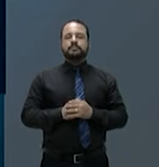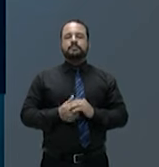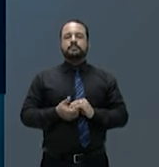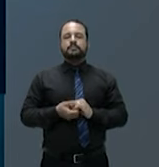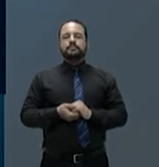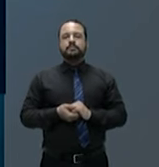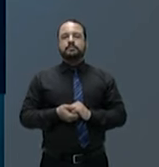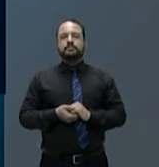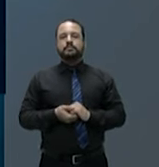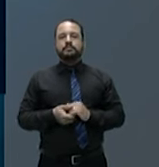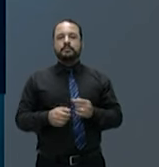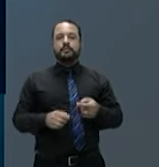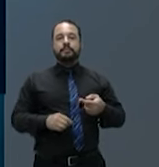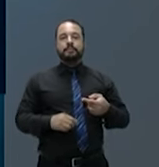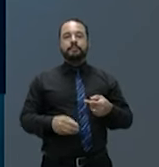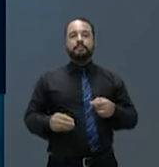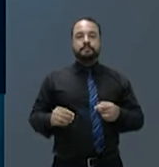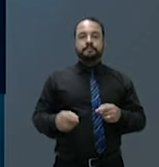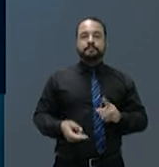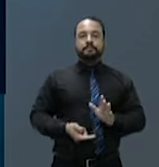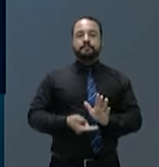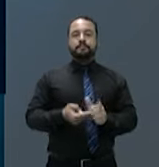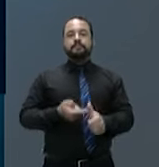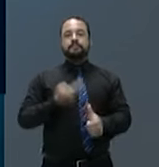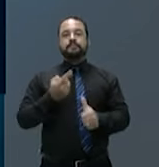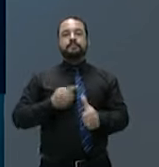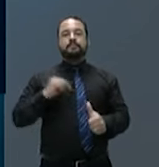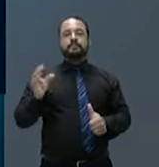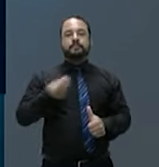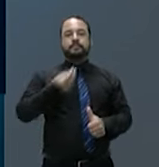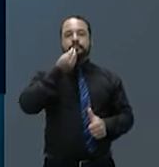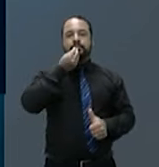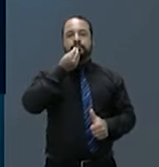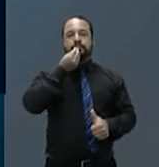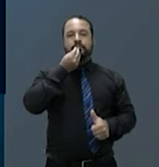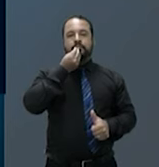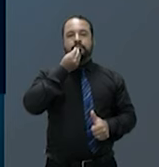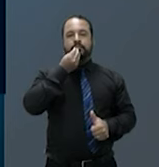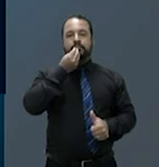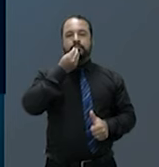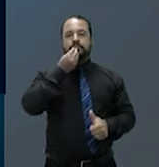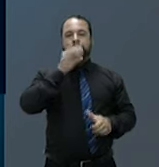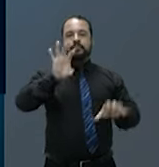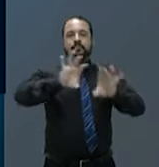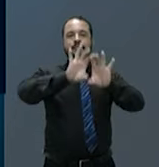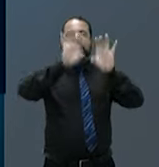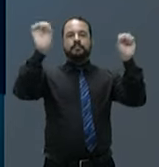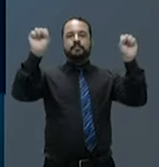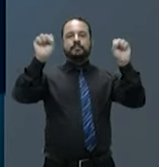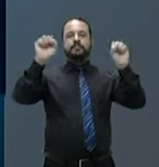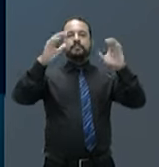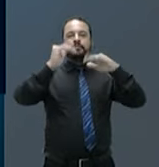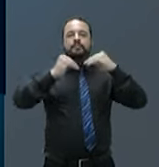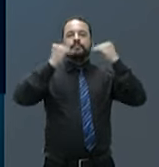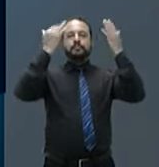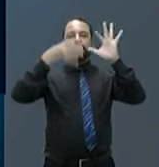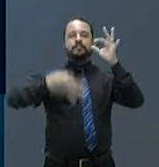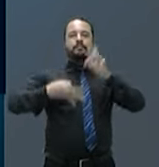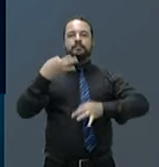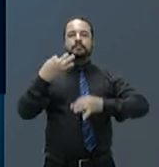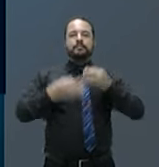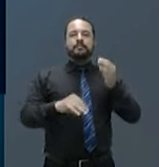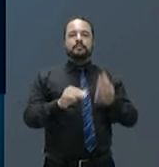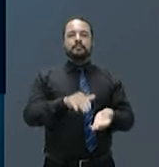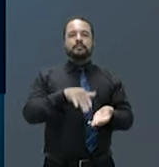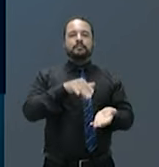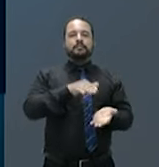Na primeira oportunidade em que a vice-presidência do Superior Tribunal de Justiça recebeu os presentes autos para